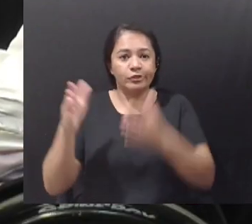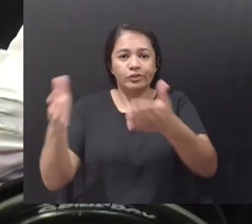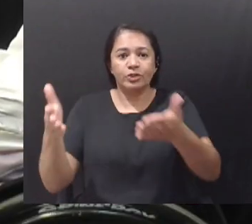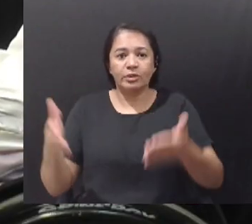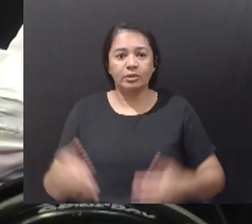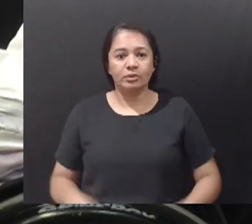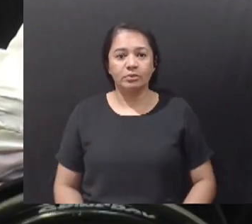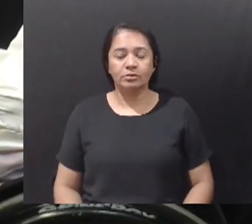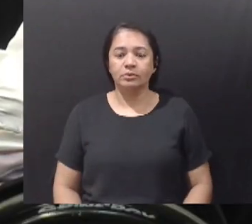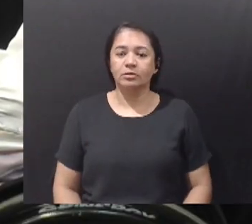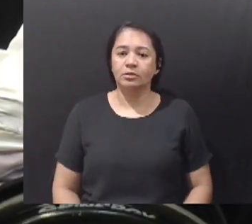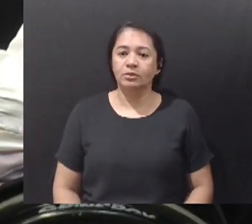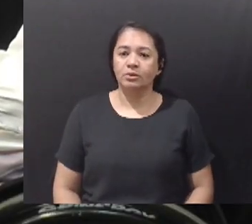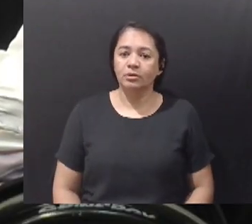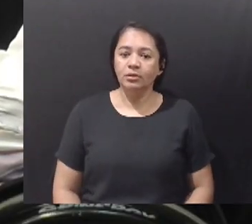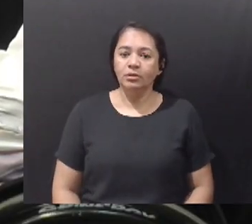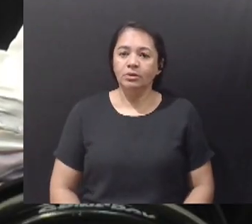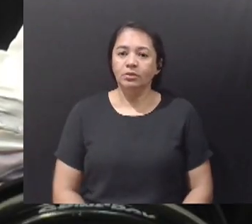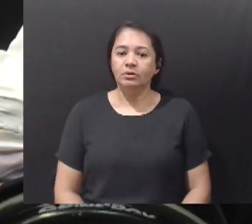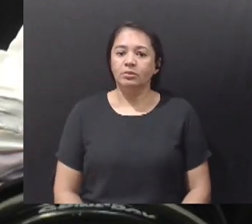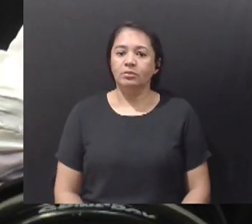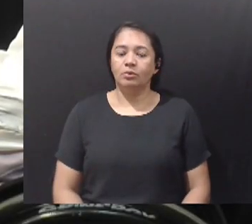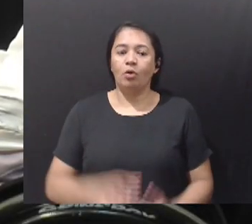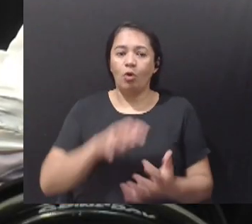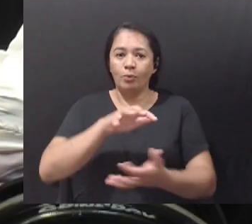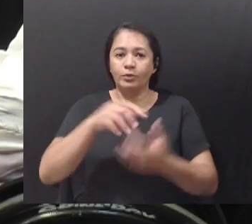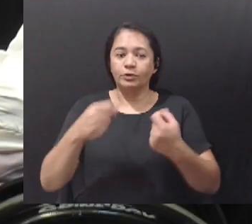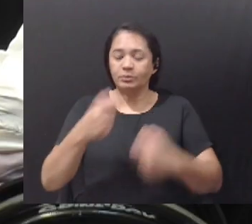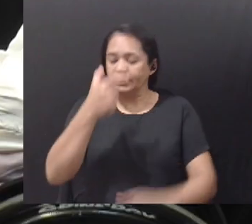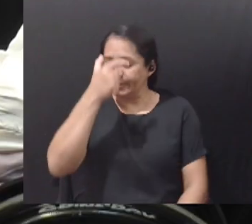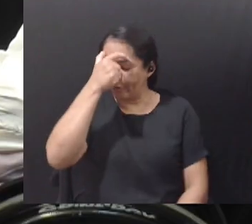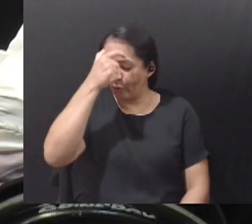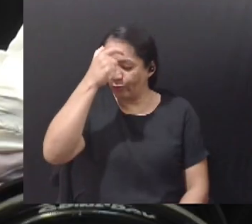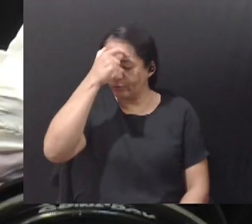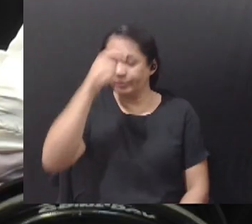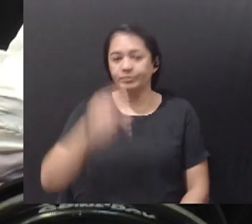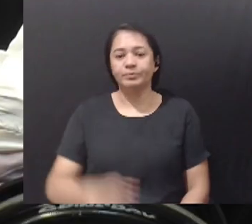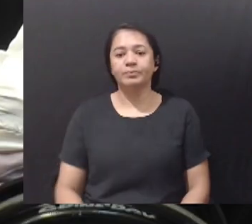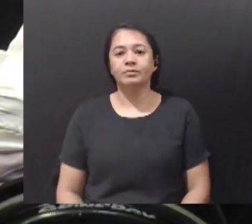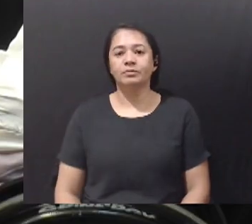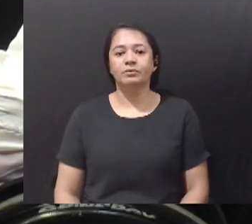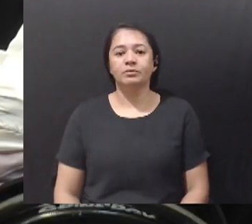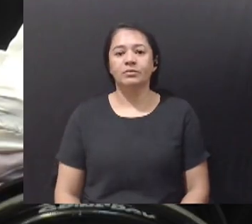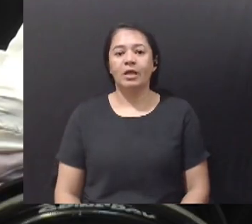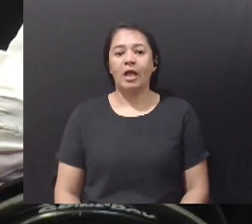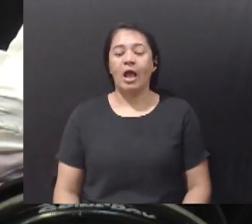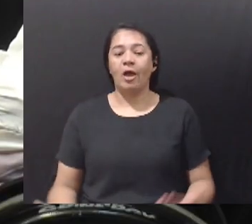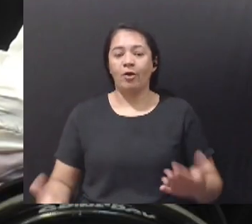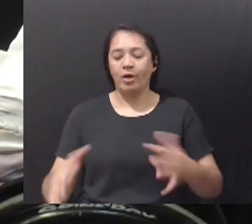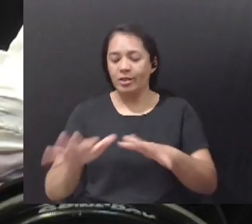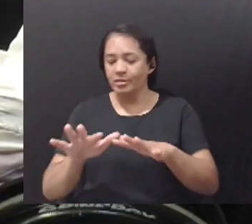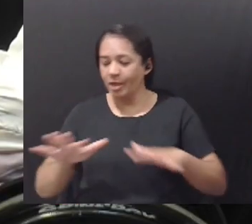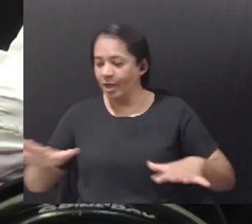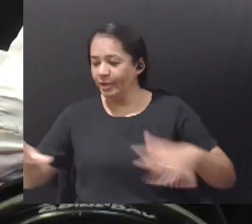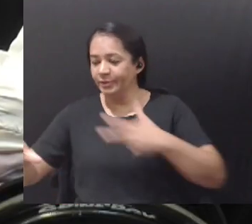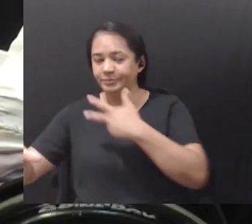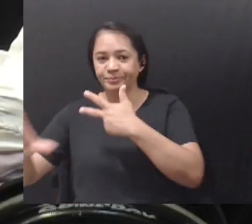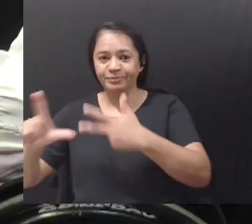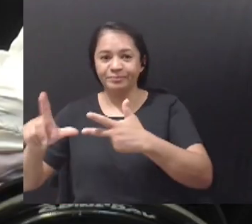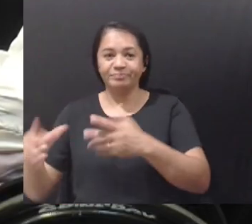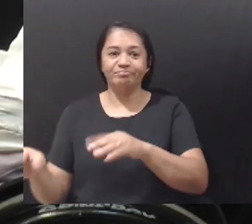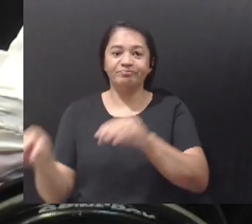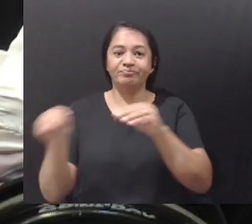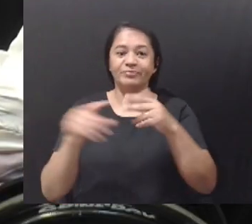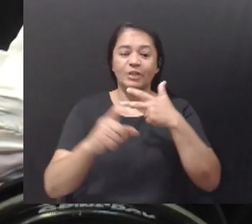isso. Né? Então, o mundo tem que se conscientizar. Partindo desse mundo legislativo para o